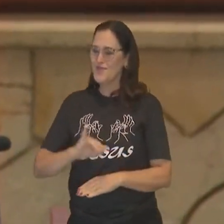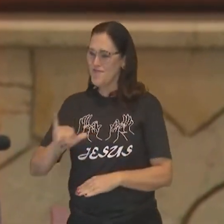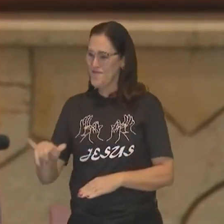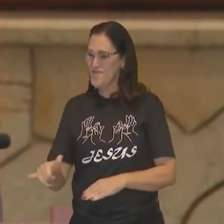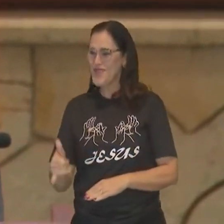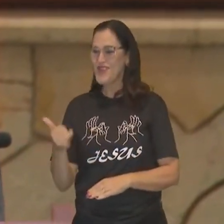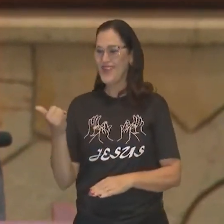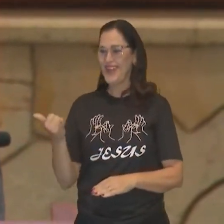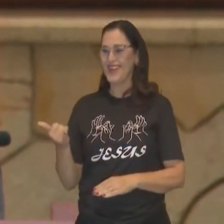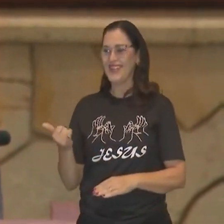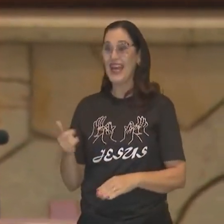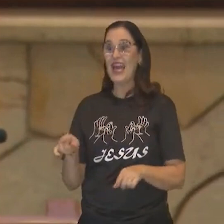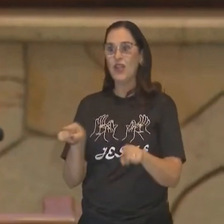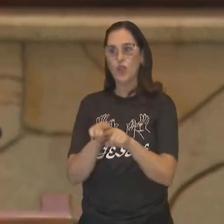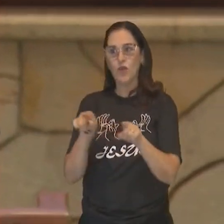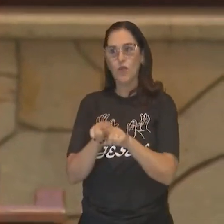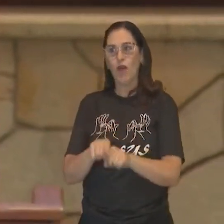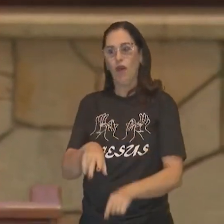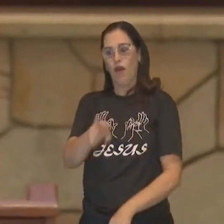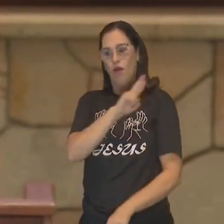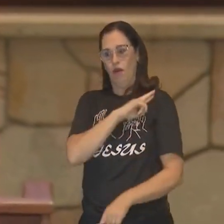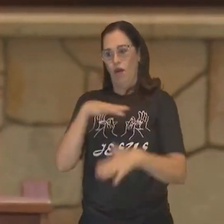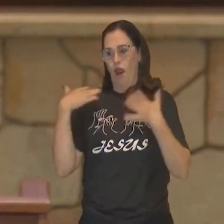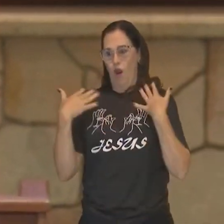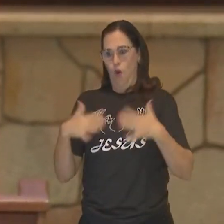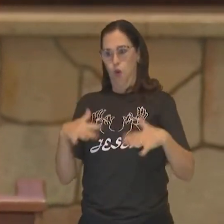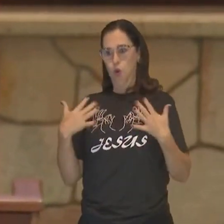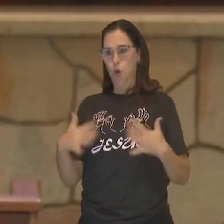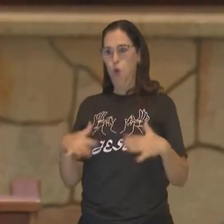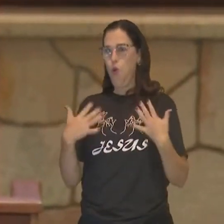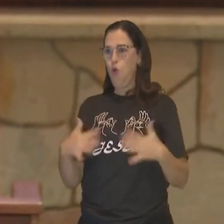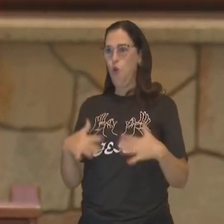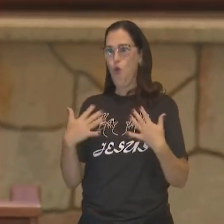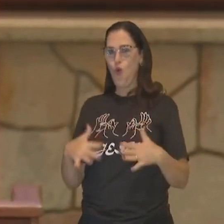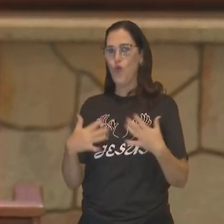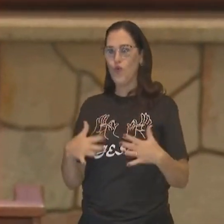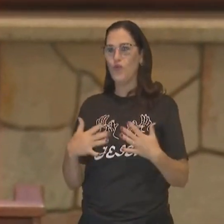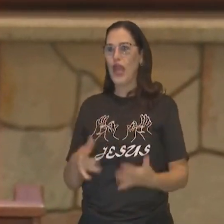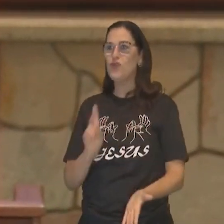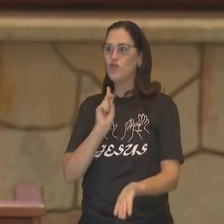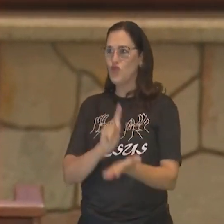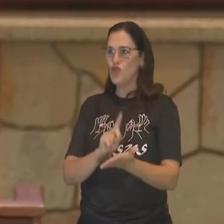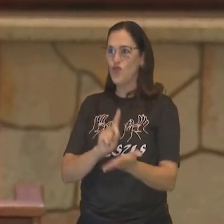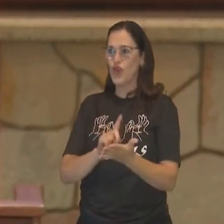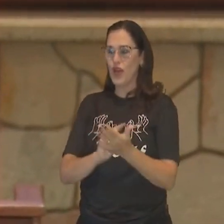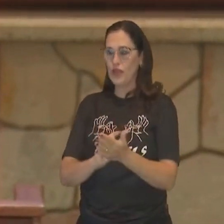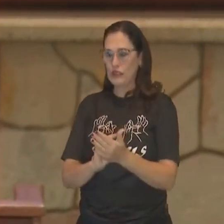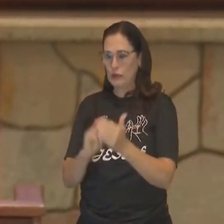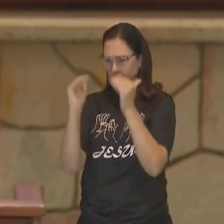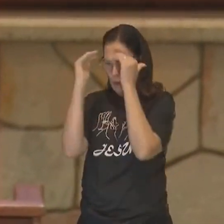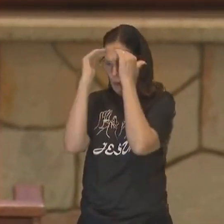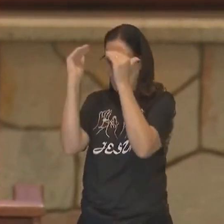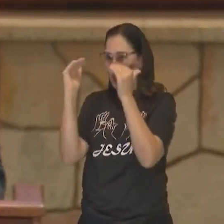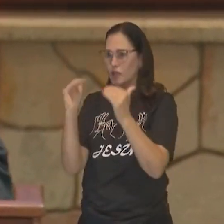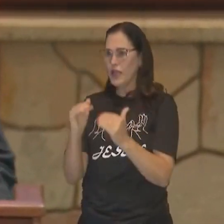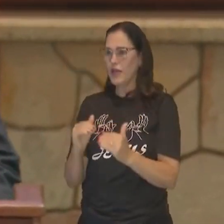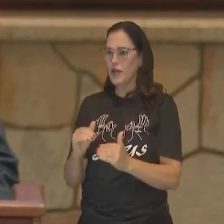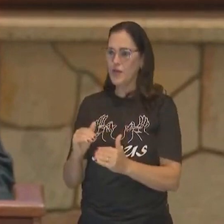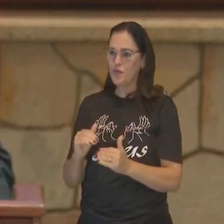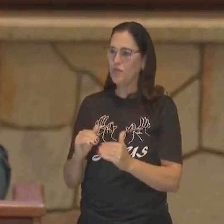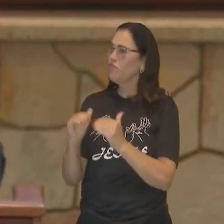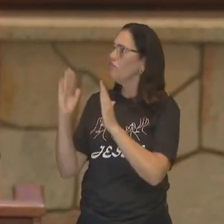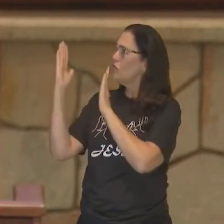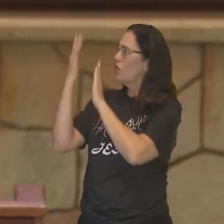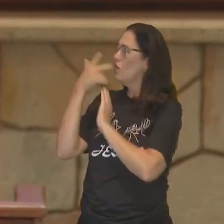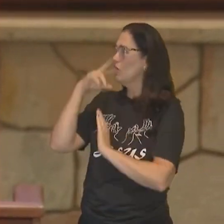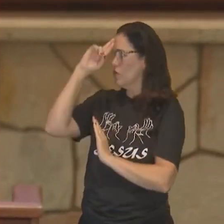de tremenda responsabilidade. E é de fato com temor e tremor diante do Senhor